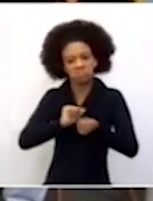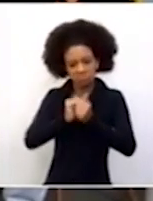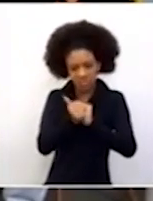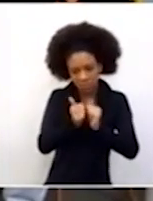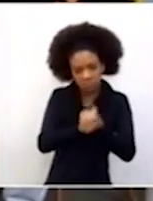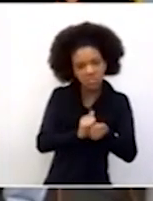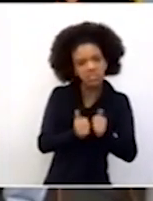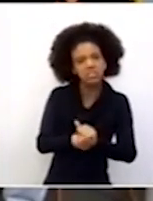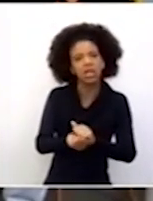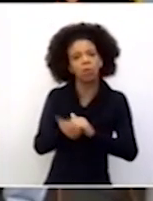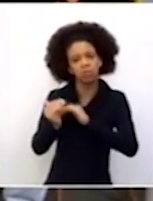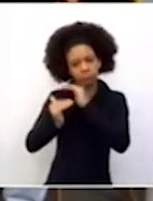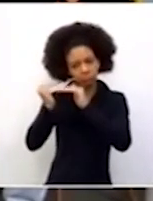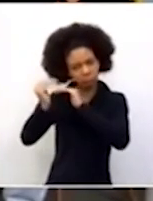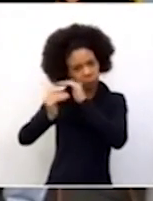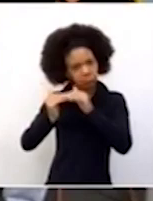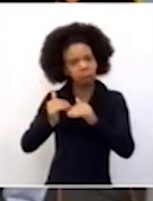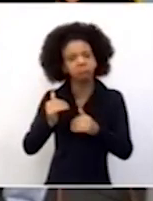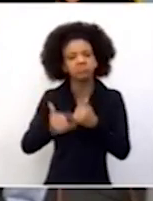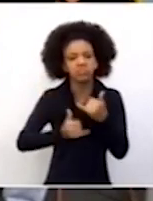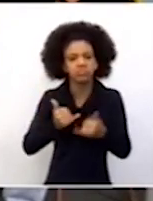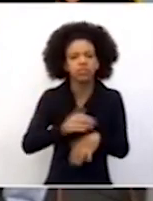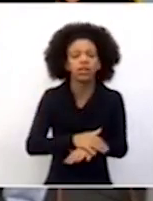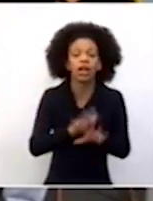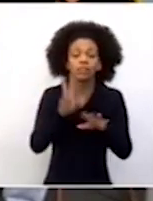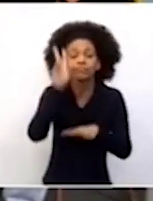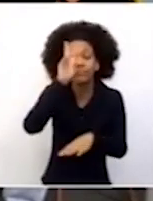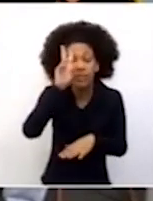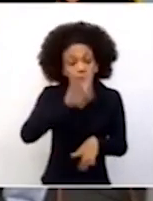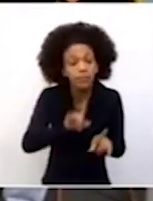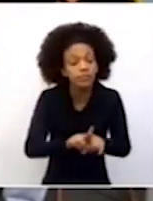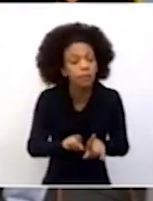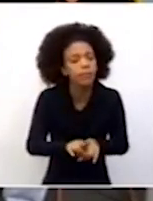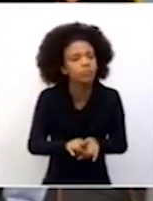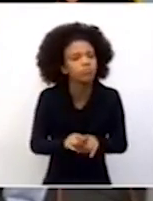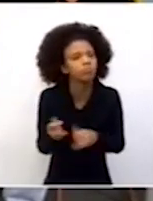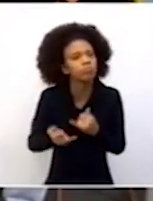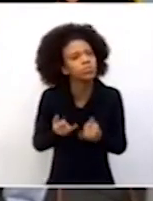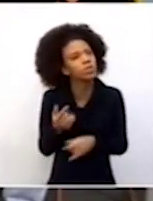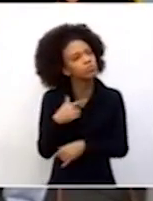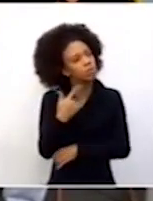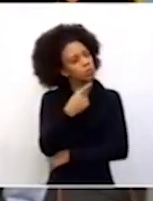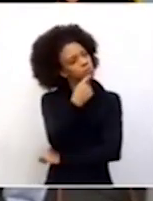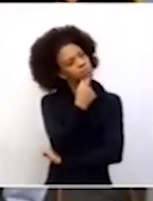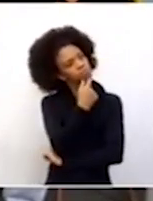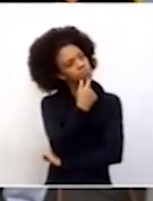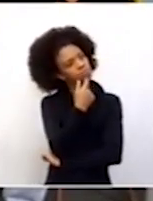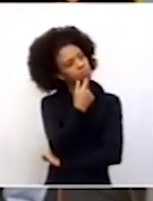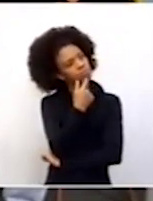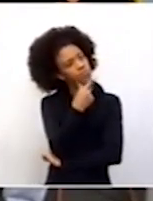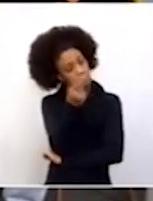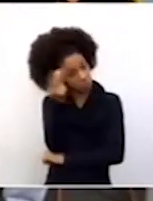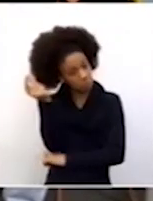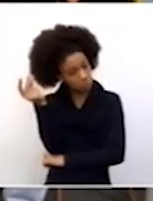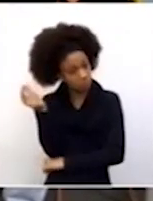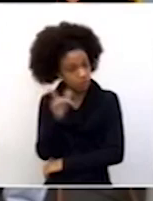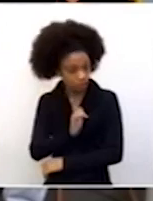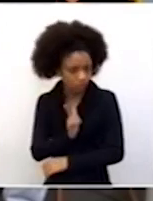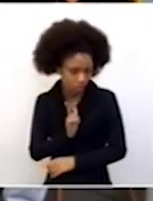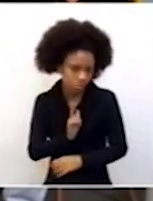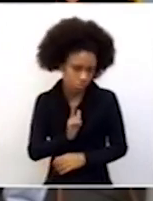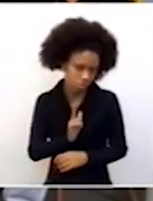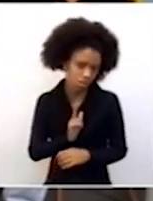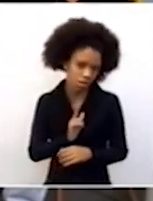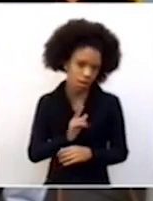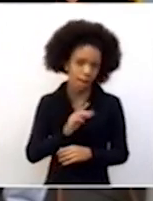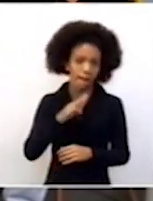dos jogos, né? Então, ele também lembra um jogo que acho que nós jogamos há uns tempos atrás, tem um pouco mais sofisticado,